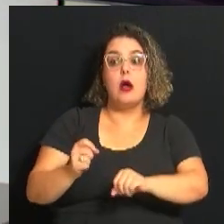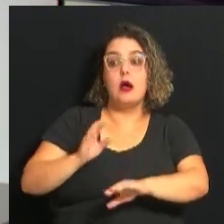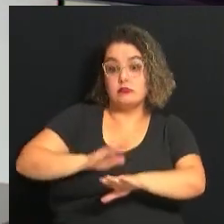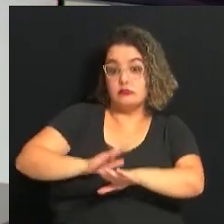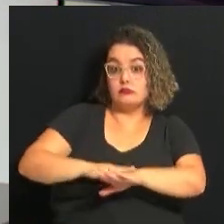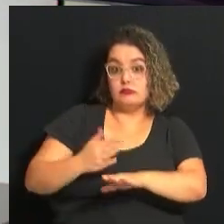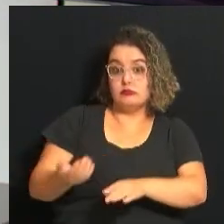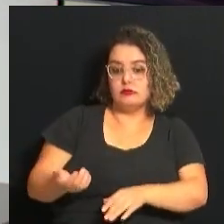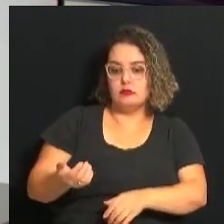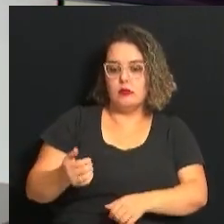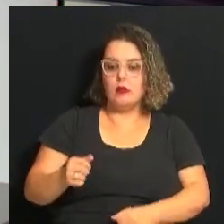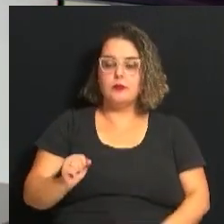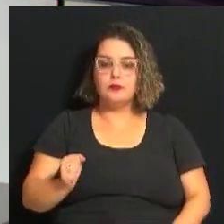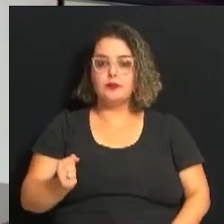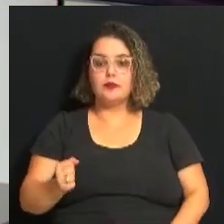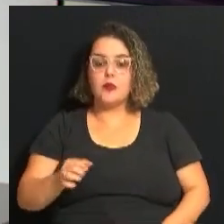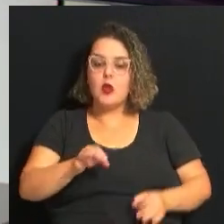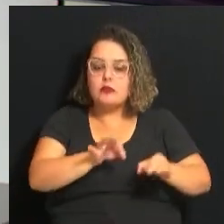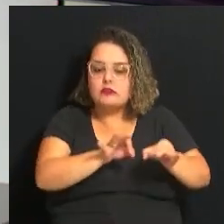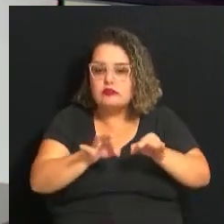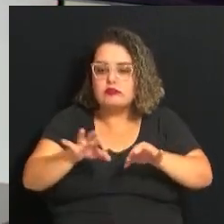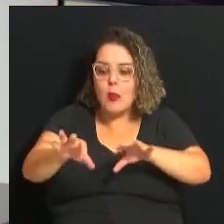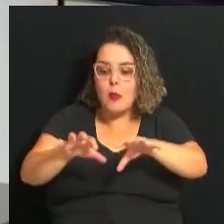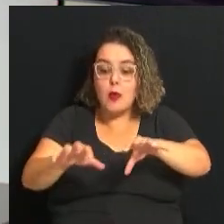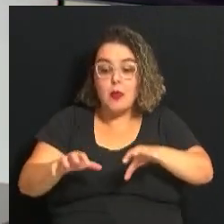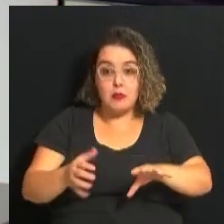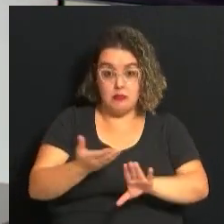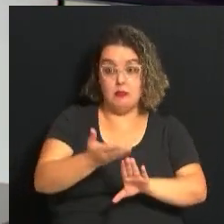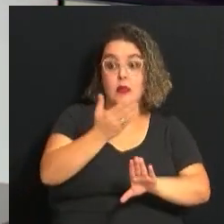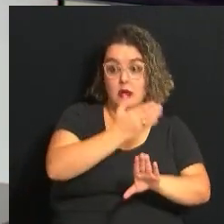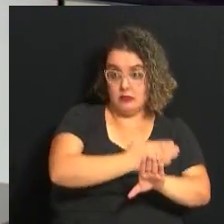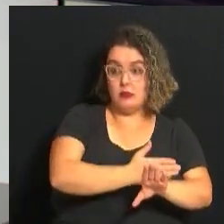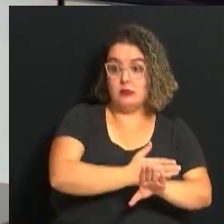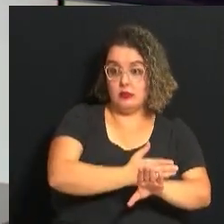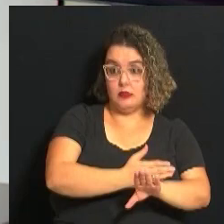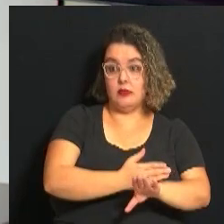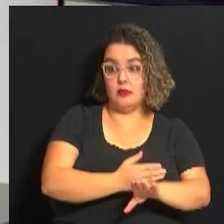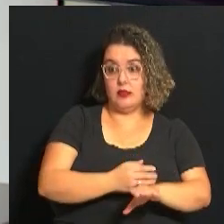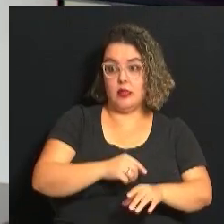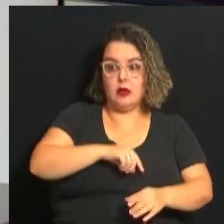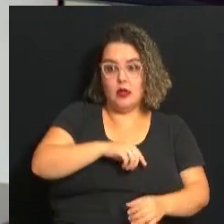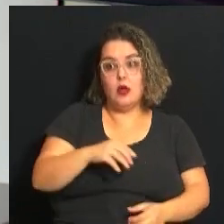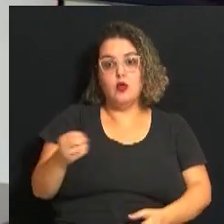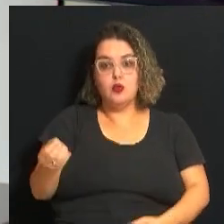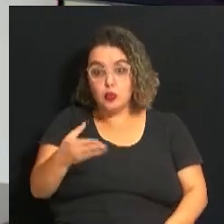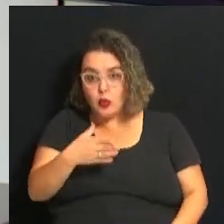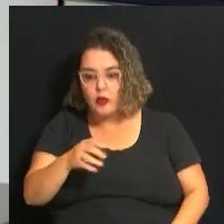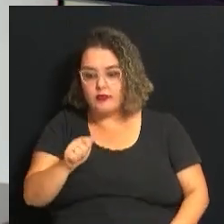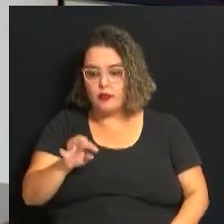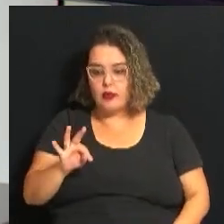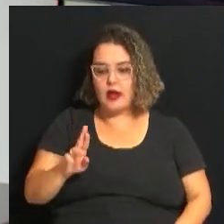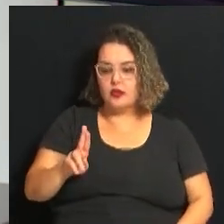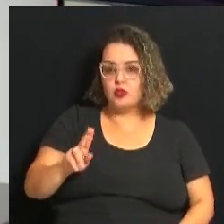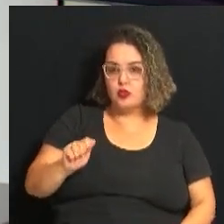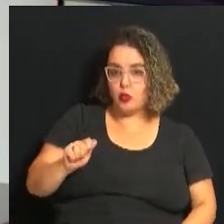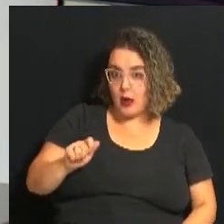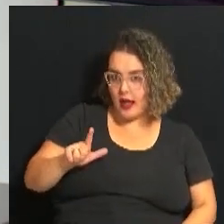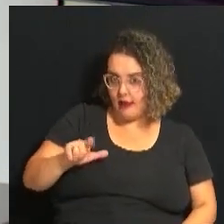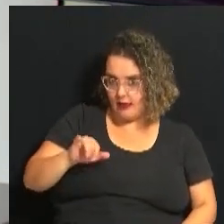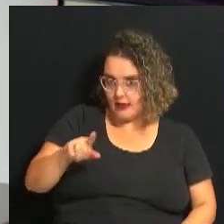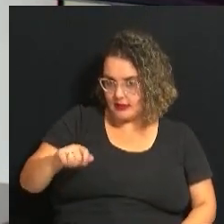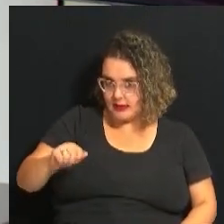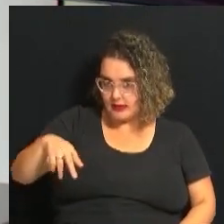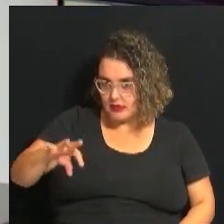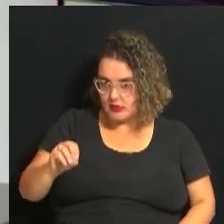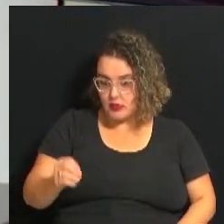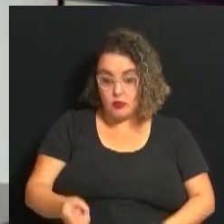aquela geração daquele mapa que está ali por trás. Então, quando o seu mapa vai atualizando, vai, né, mostrando o seu veículo, né, em cima de uma base, aquela base ela tem que ser